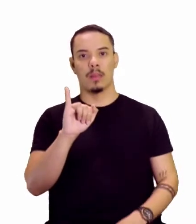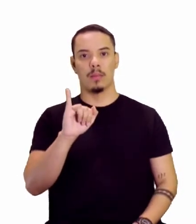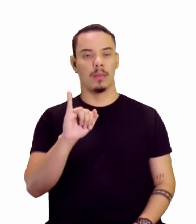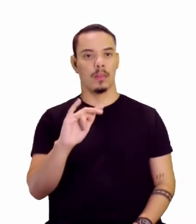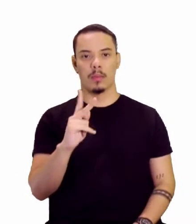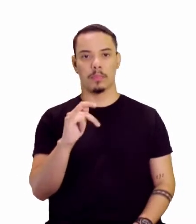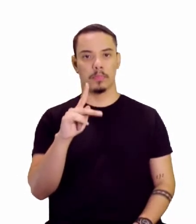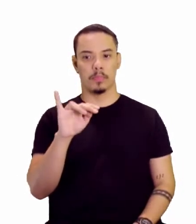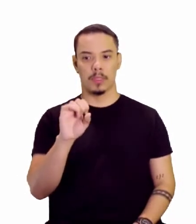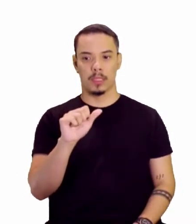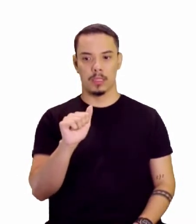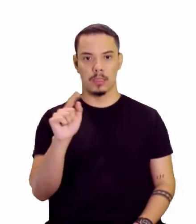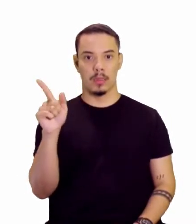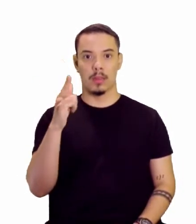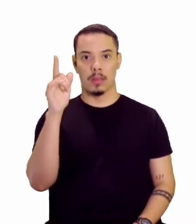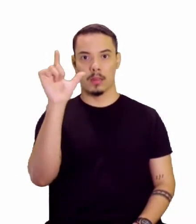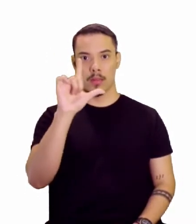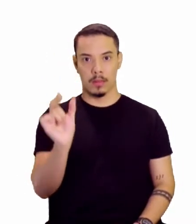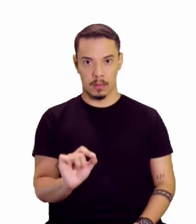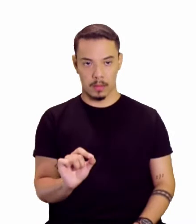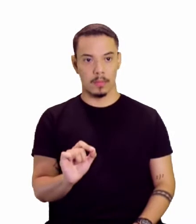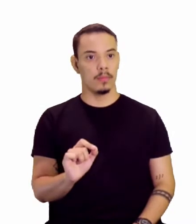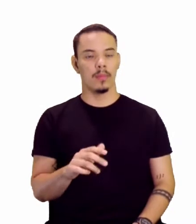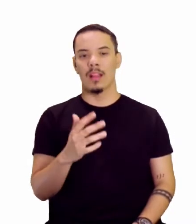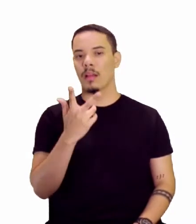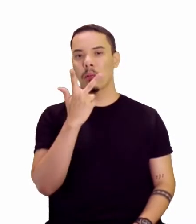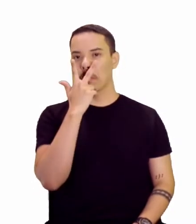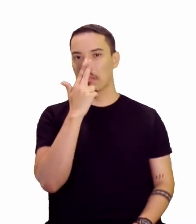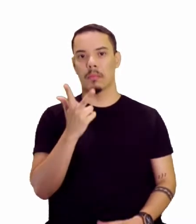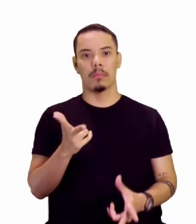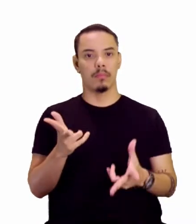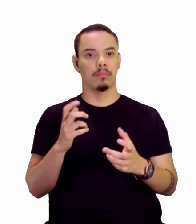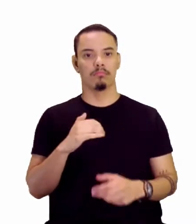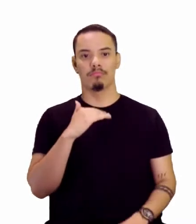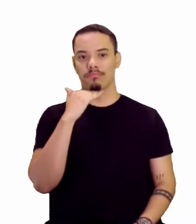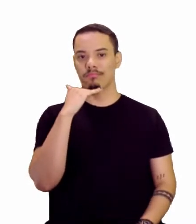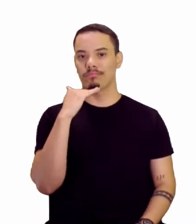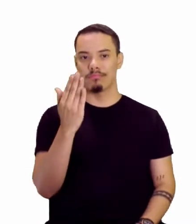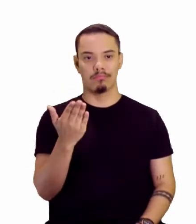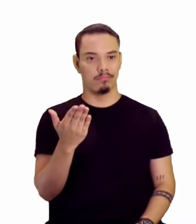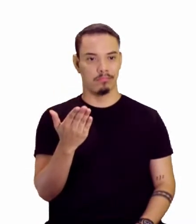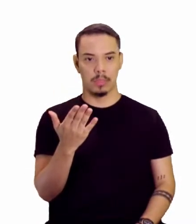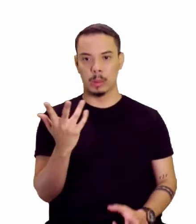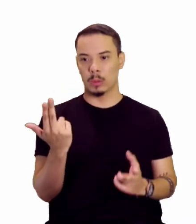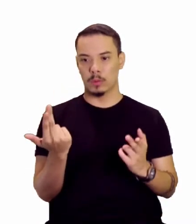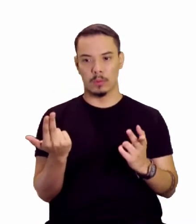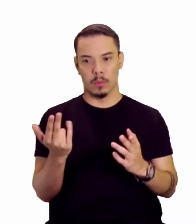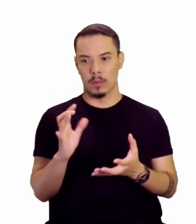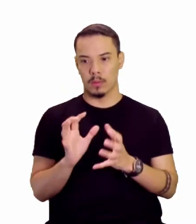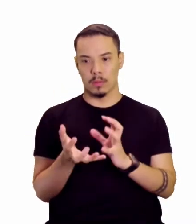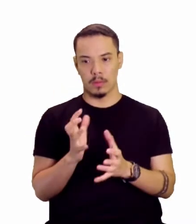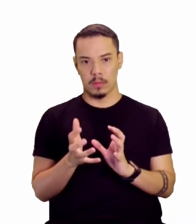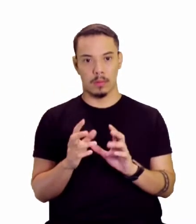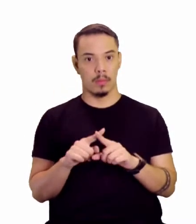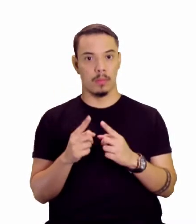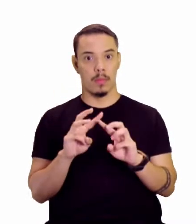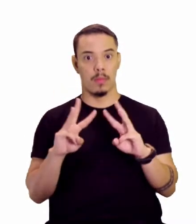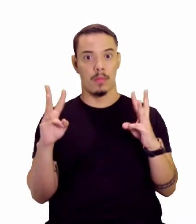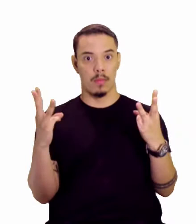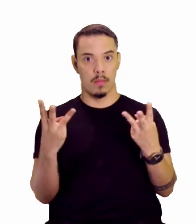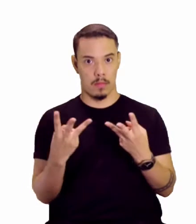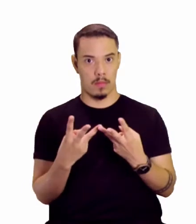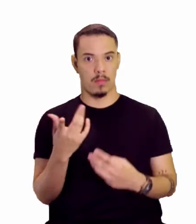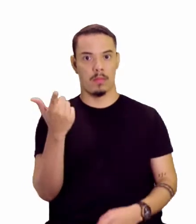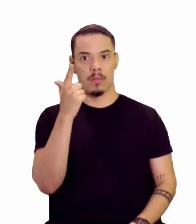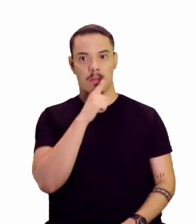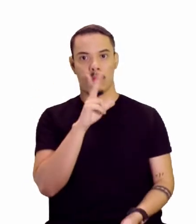Itália. Então ele percebeu que lá não importava o tamanho dos corpos, se eles eram iguais, esfericamente, mas massas diferentes vão atingir o solo no